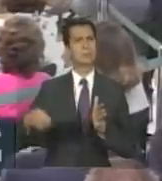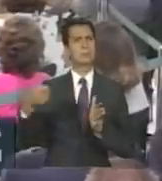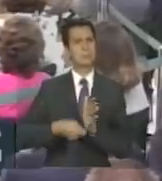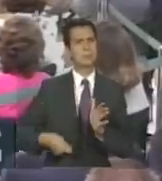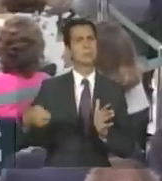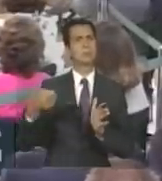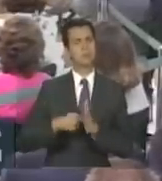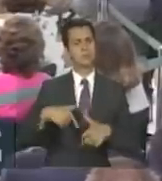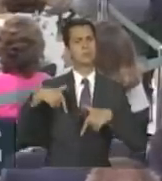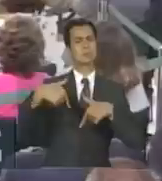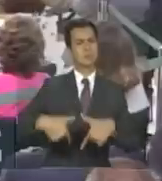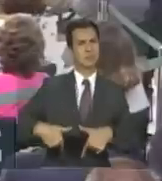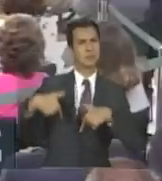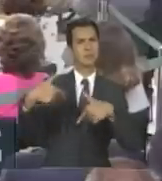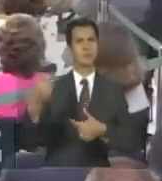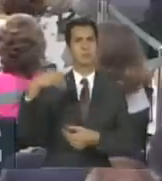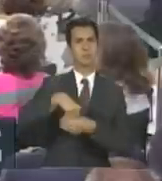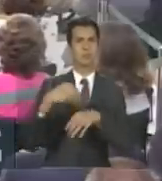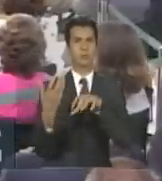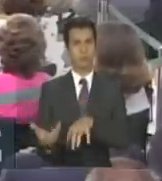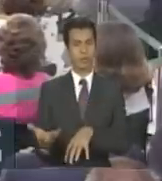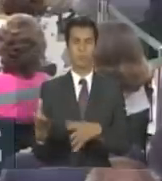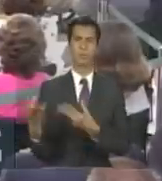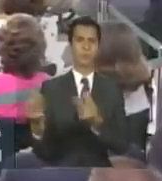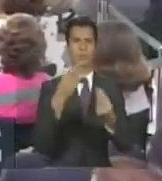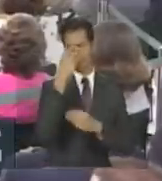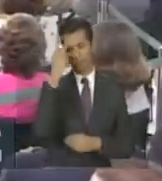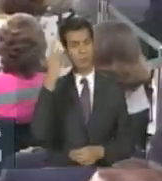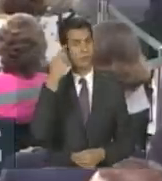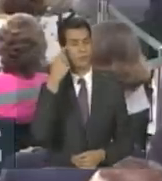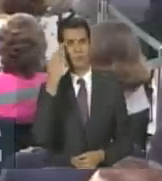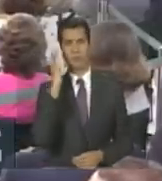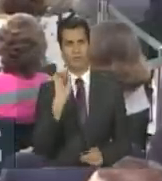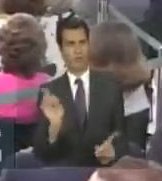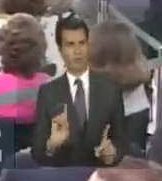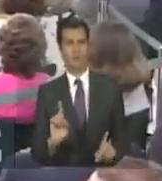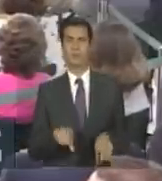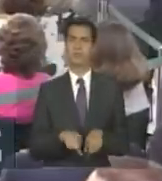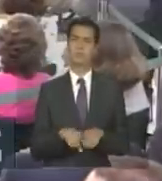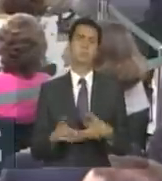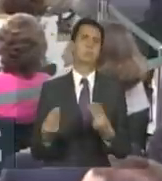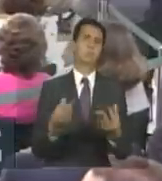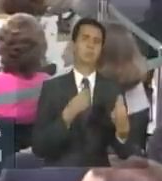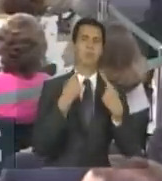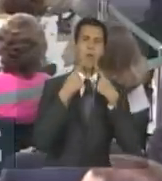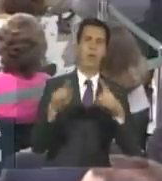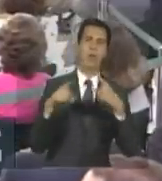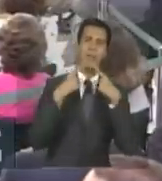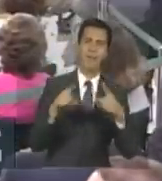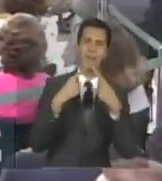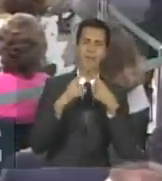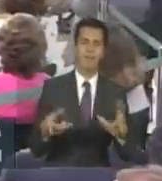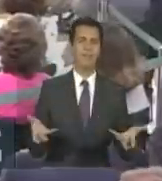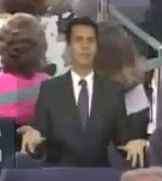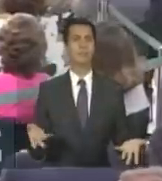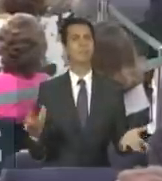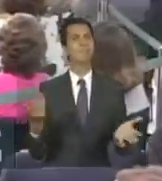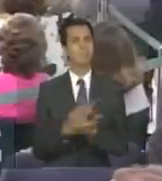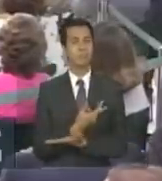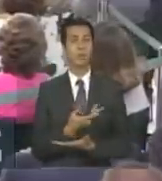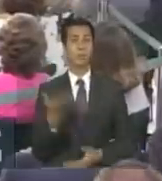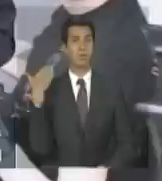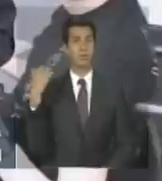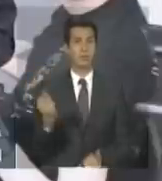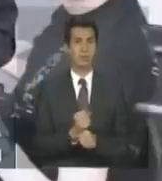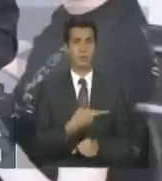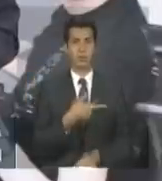Congresso Nacional, muita incompreensão, muita crítica, né? Não havia, eu acho que em 2004, eu não